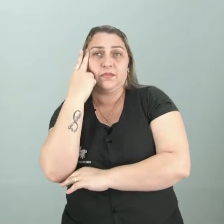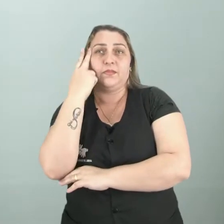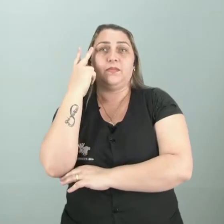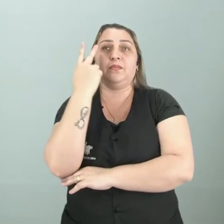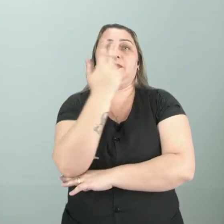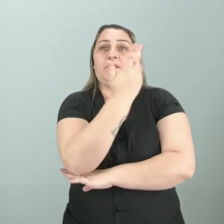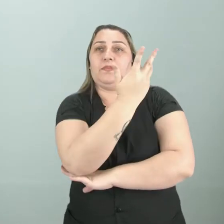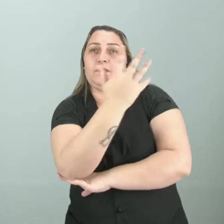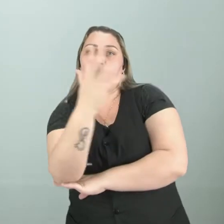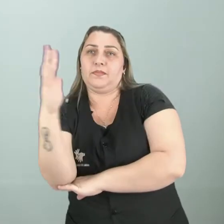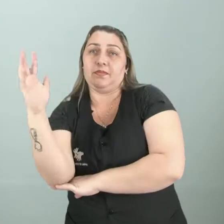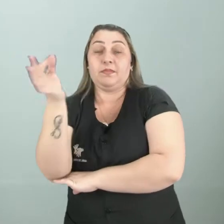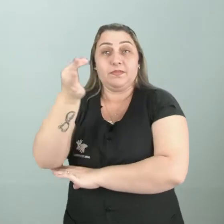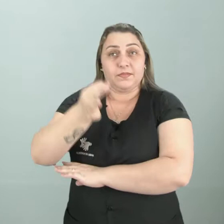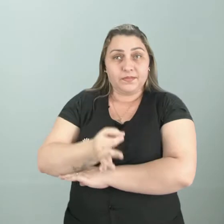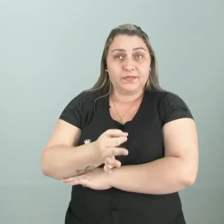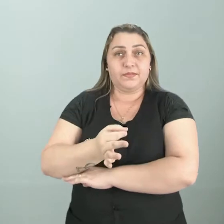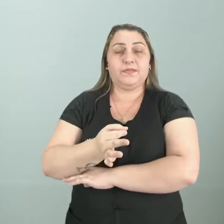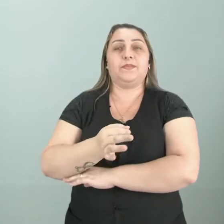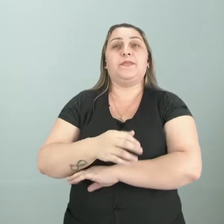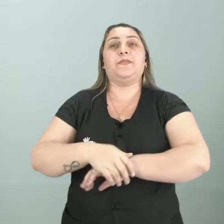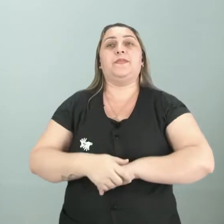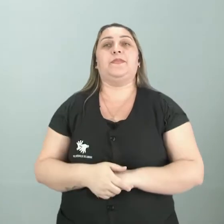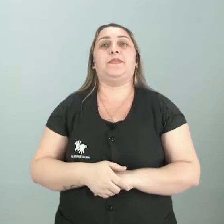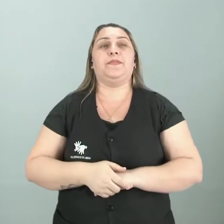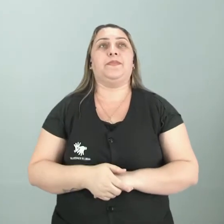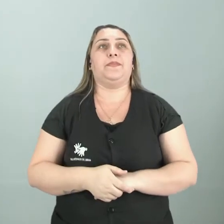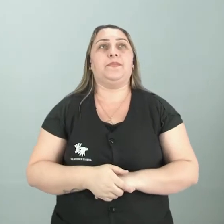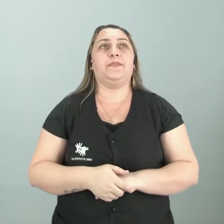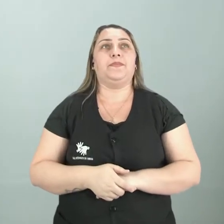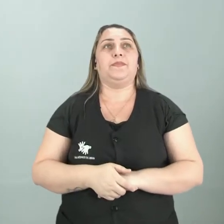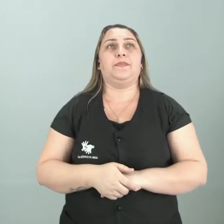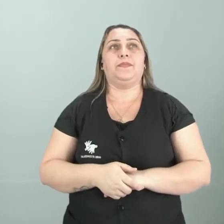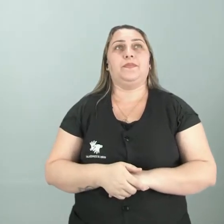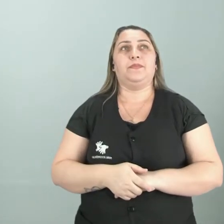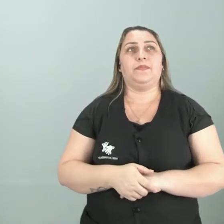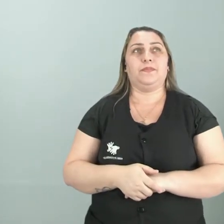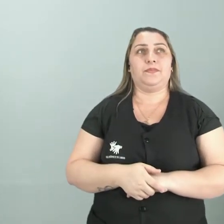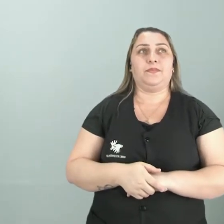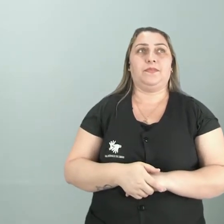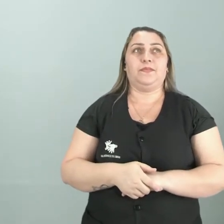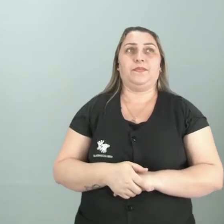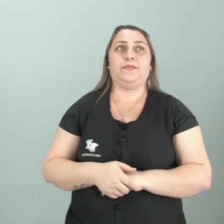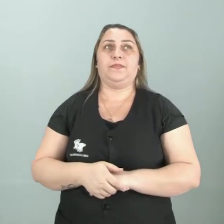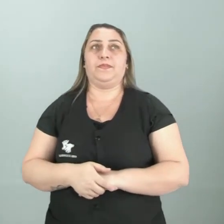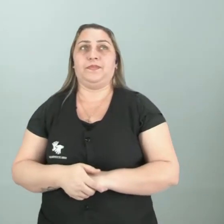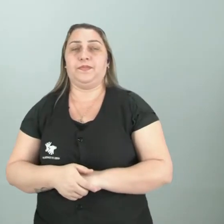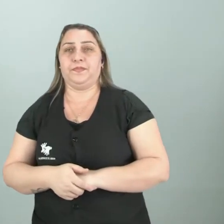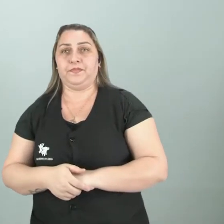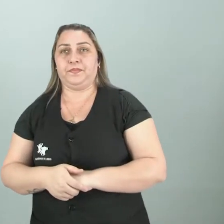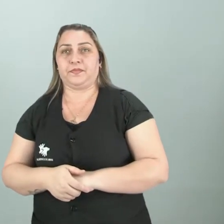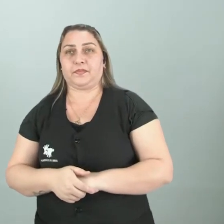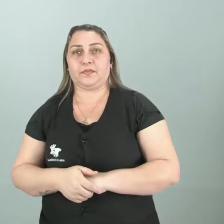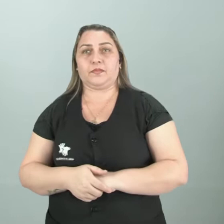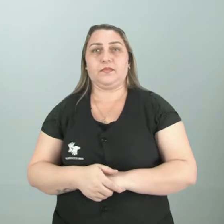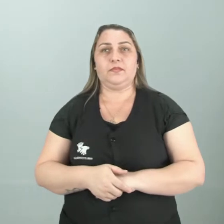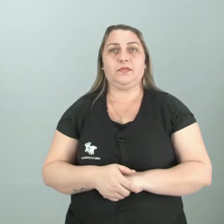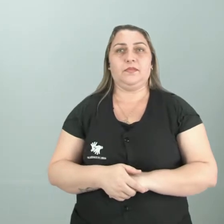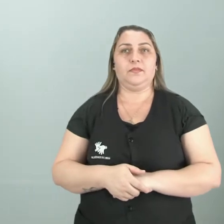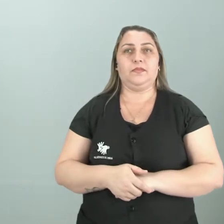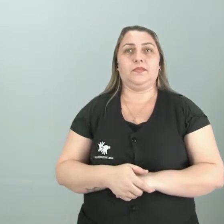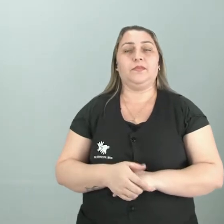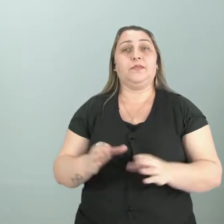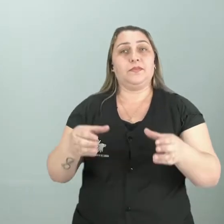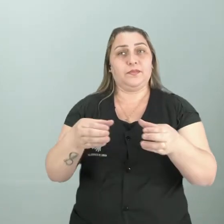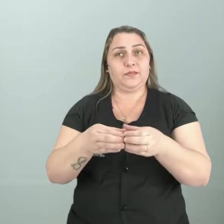paisagem, certo? Então, eu vou colocar aqui também o nome dos animais, tá? Eles estão aqui compondo a